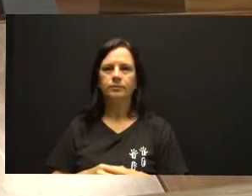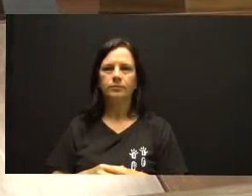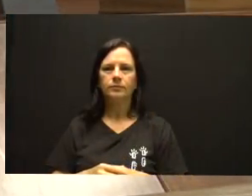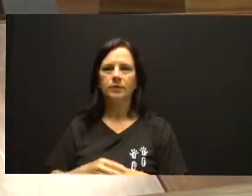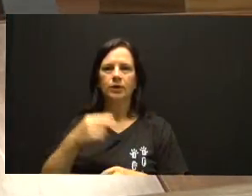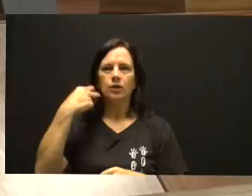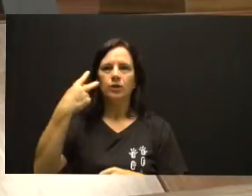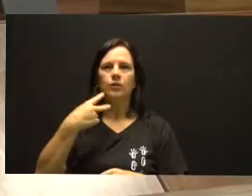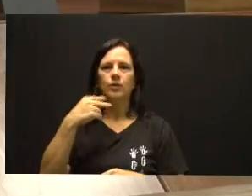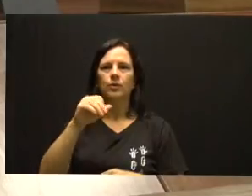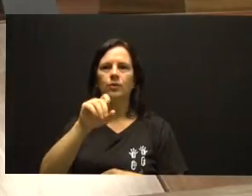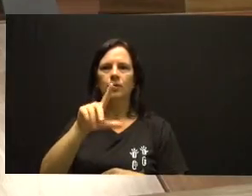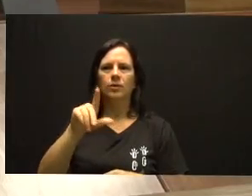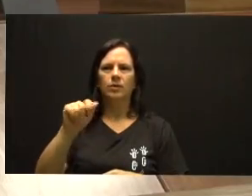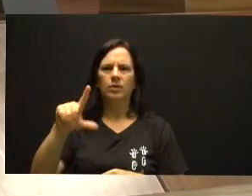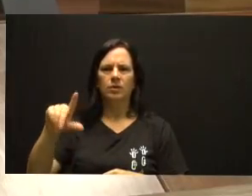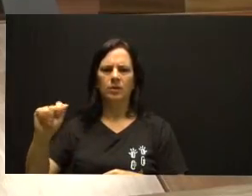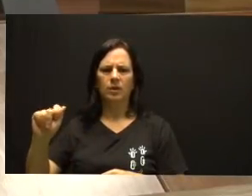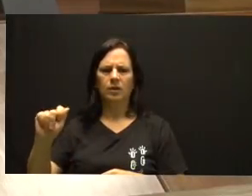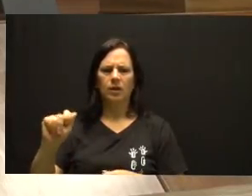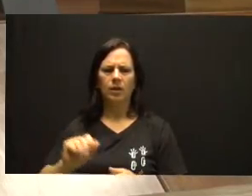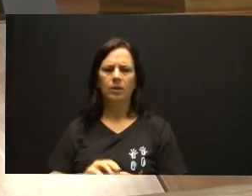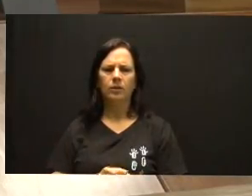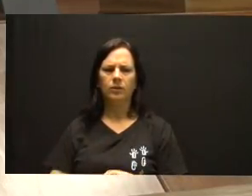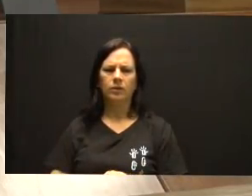Com a palavra, vereador Lalá.